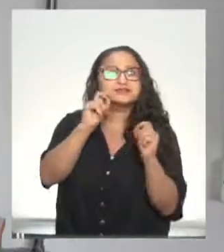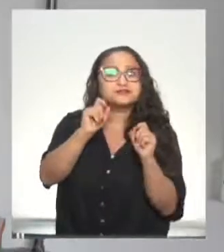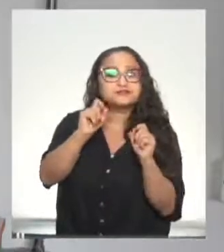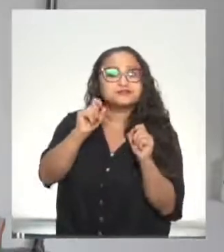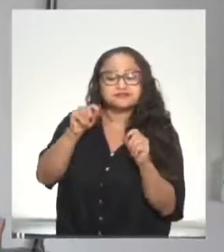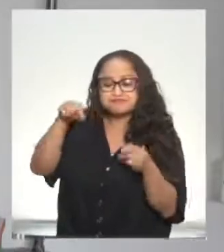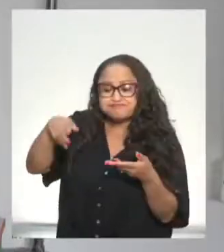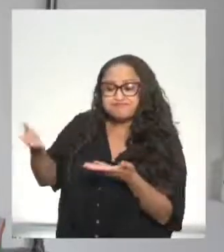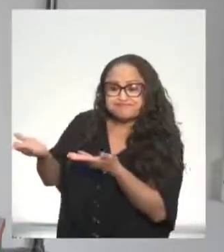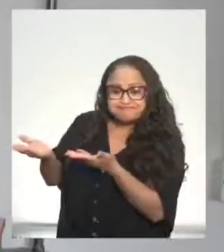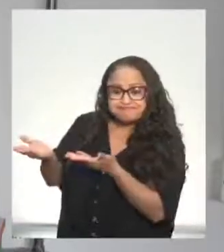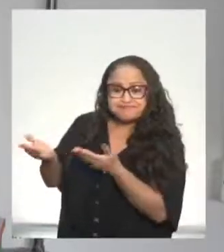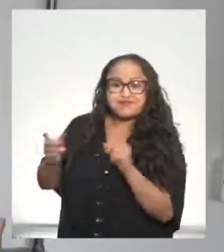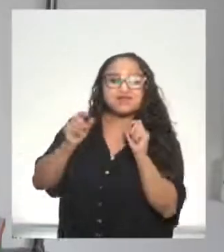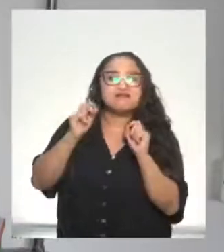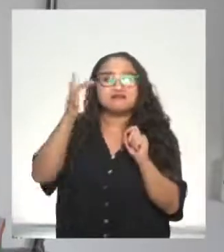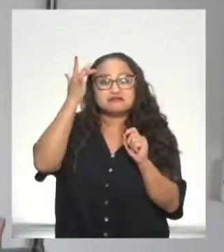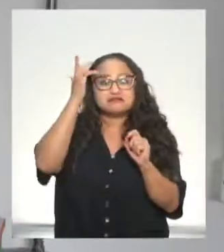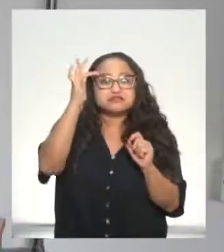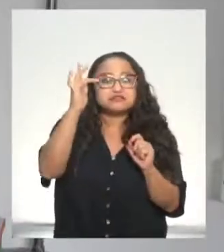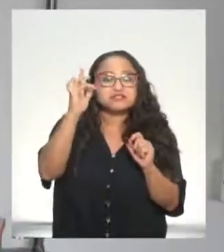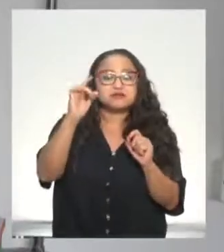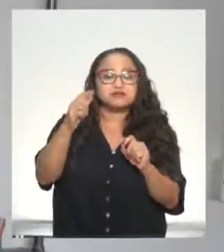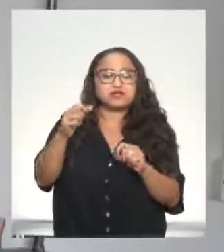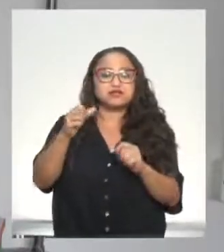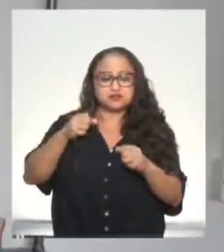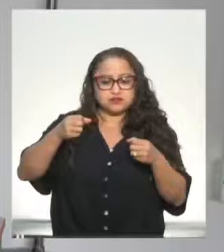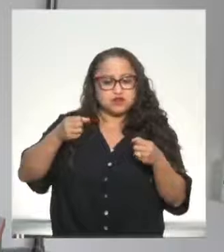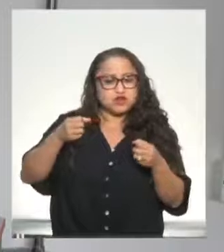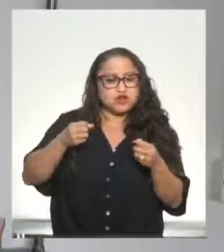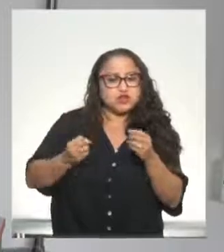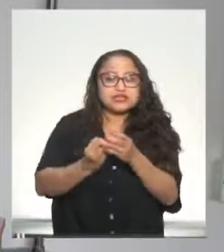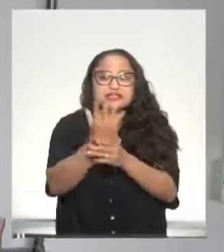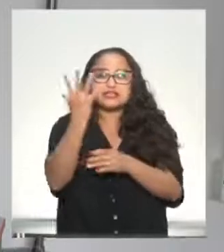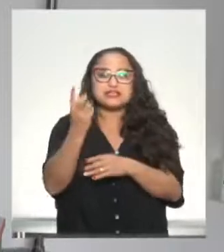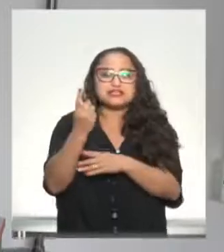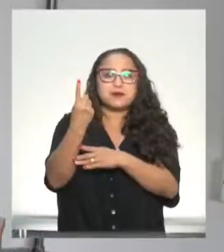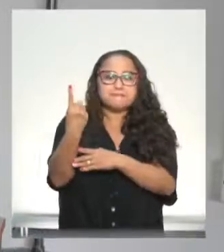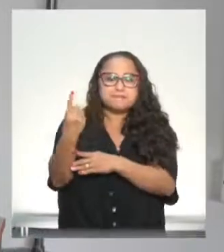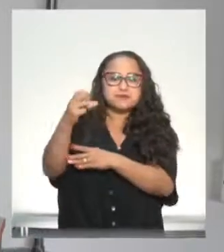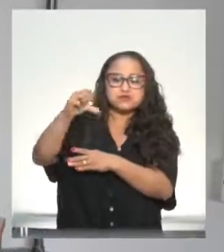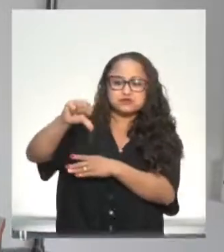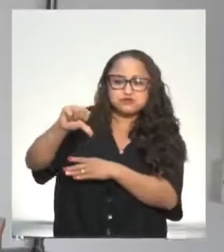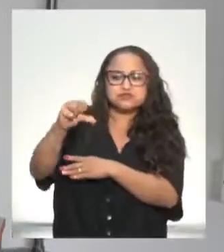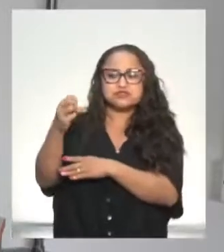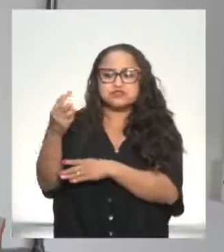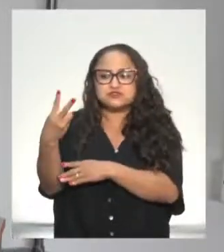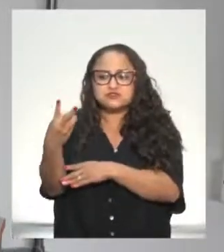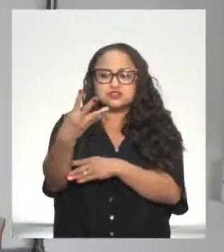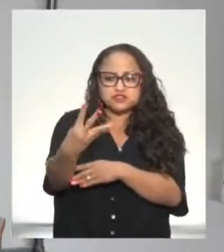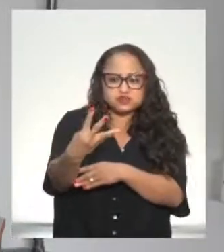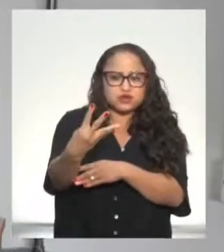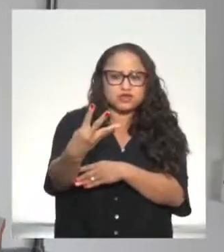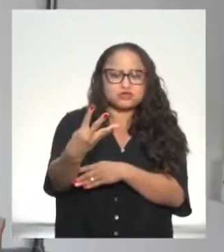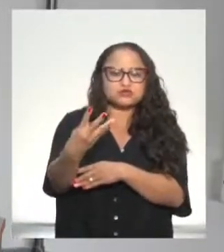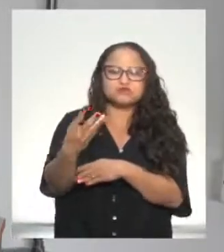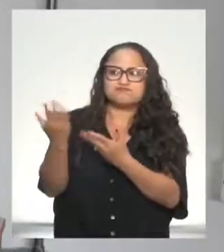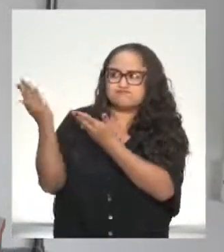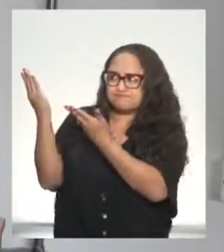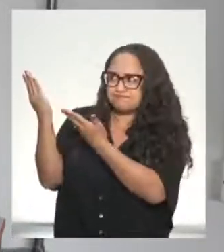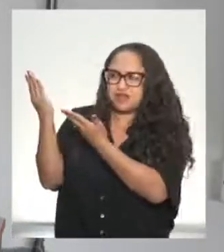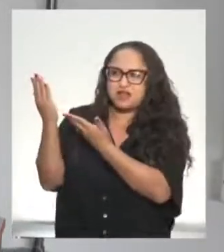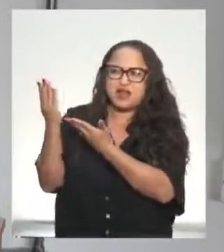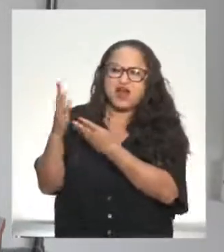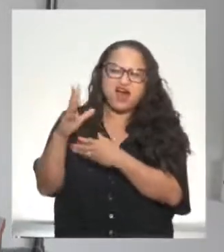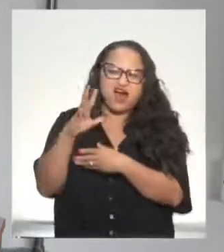sabe, a impressora 3D ela foi inventada em 1984 por Chuck Hull. Provavelmente a maior parte de vocês nem deve ter nascido